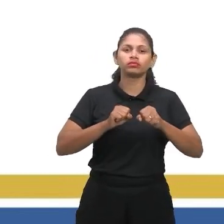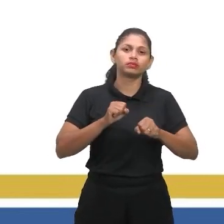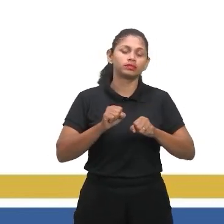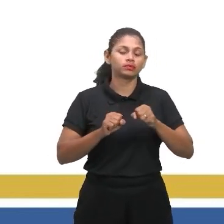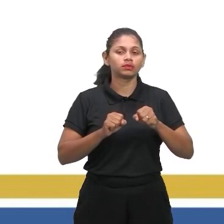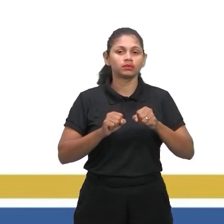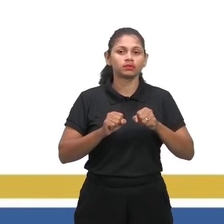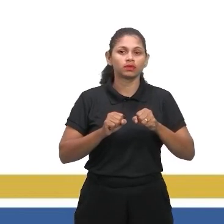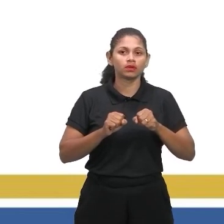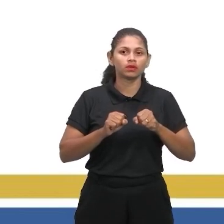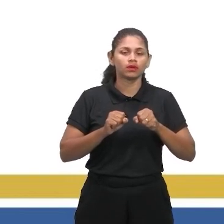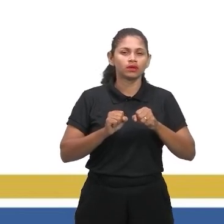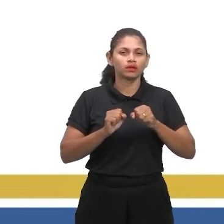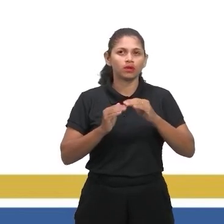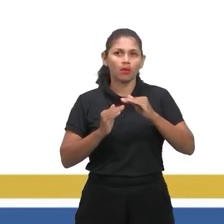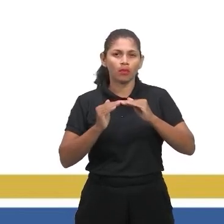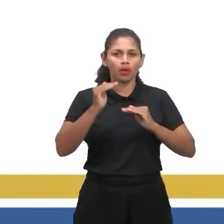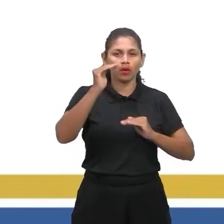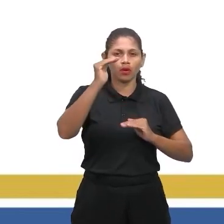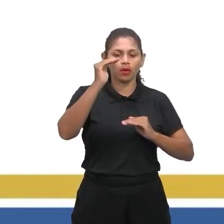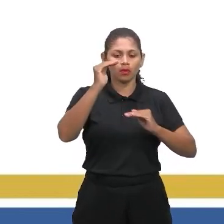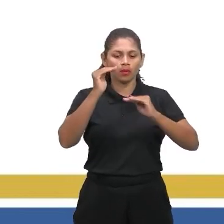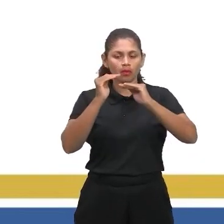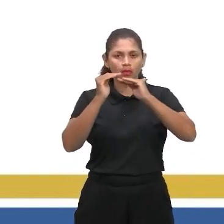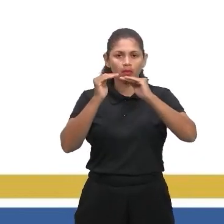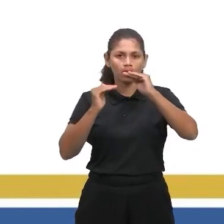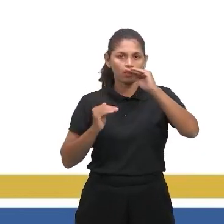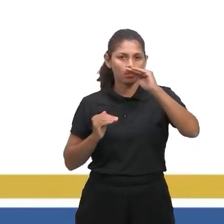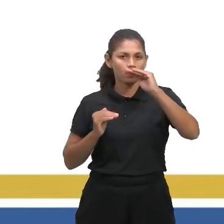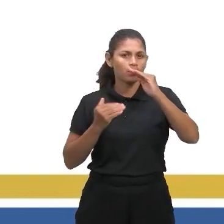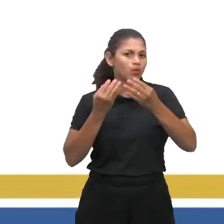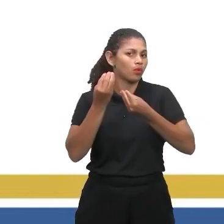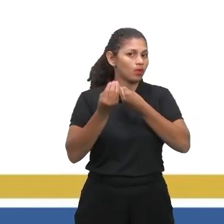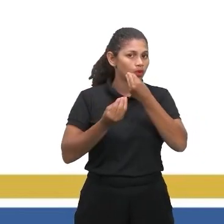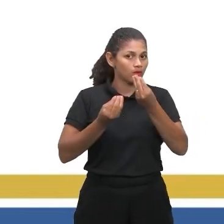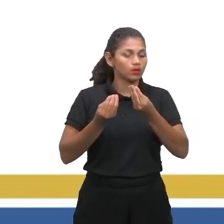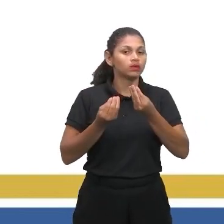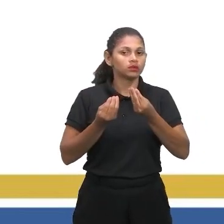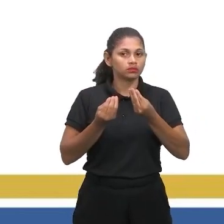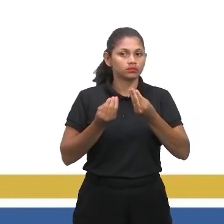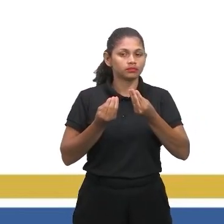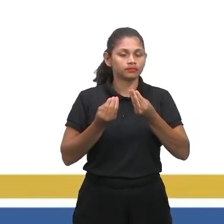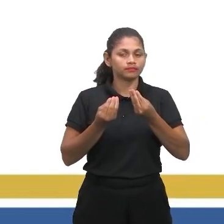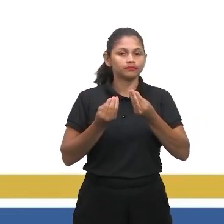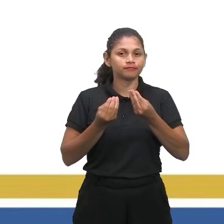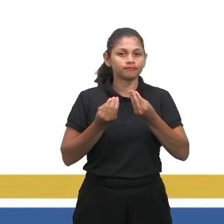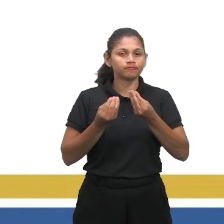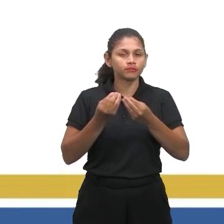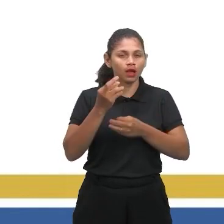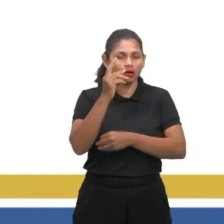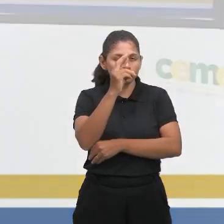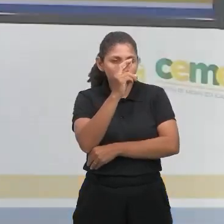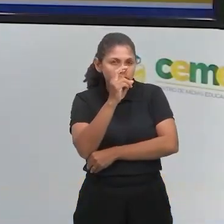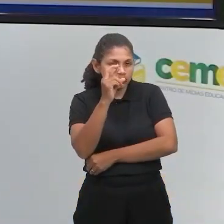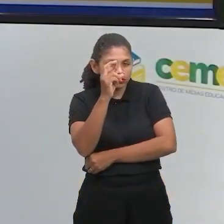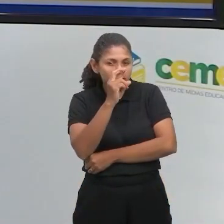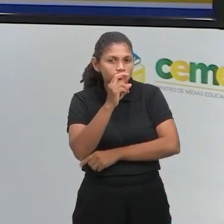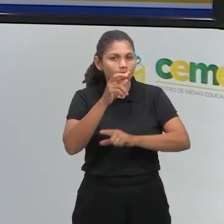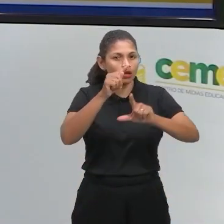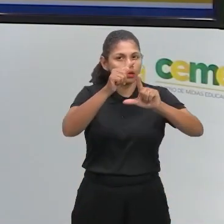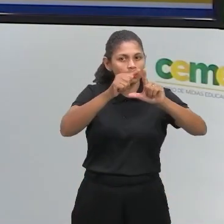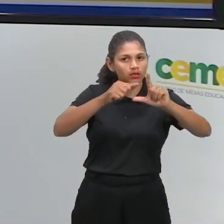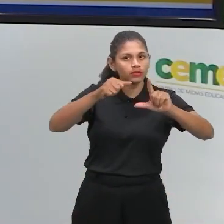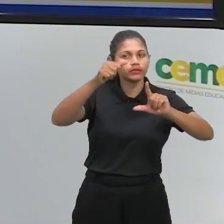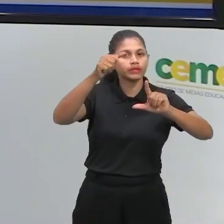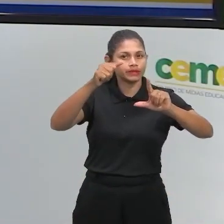baixas, velocidades altas, é isso que a gente vai analisar agora no gráfico. Analisando o gráfico, né? Agora traz aqui comigo, vamos aqui